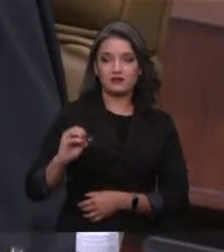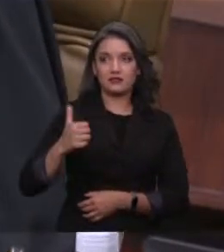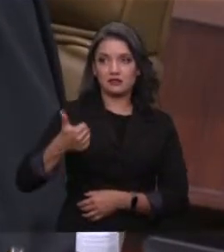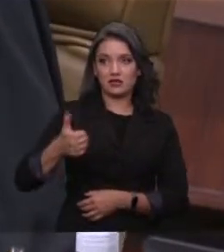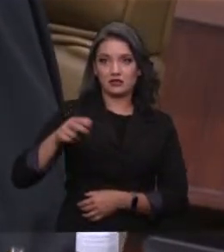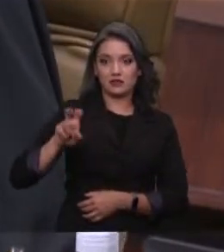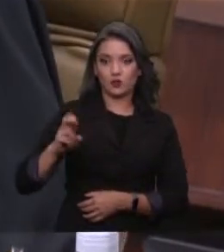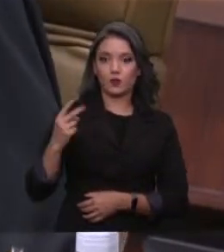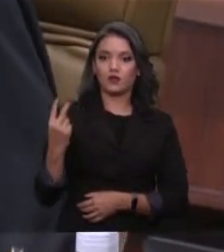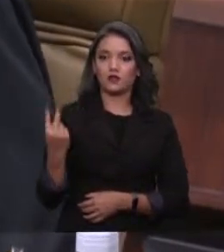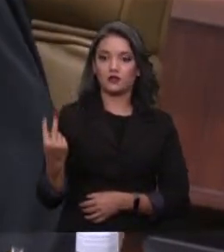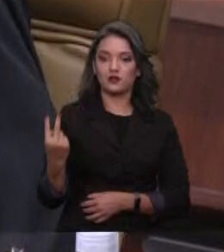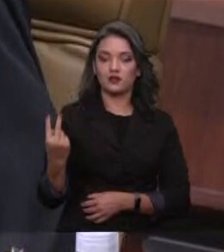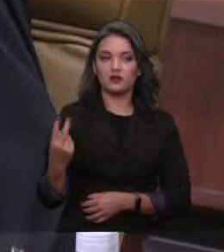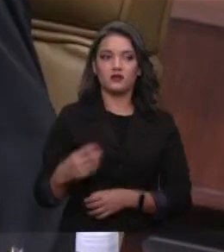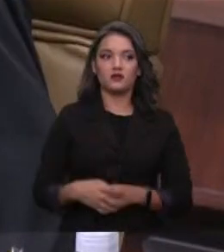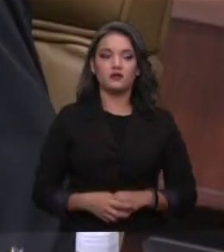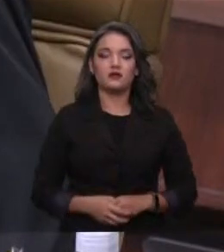410.152.